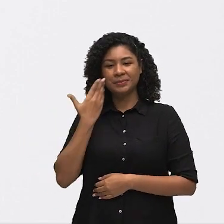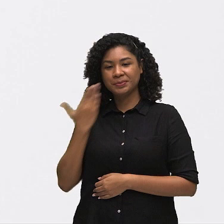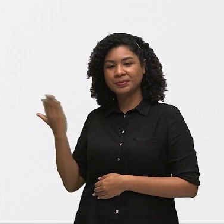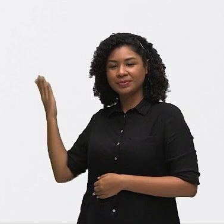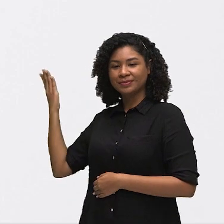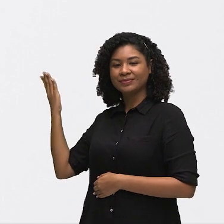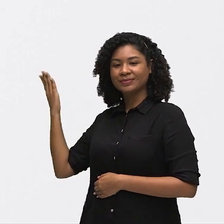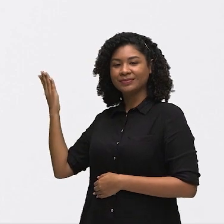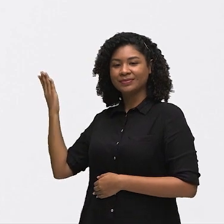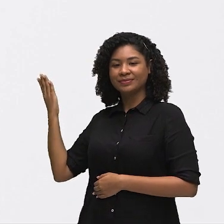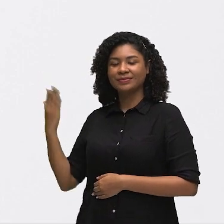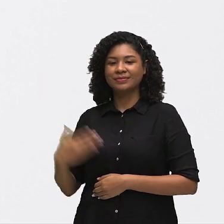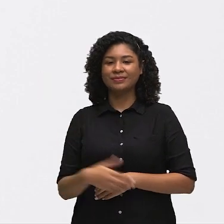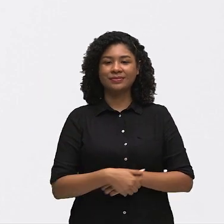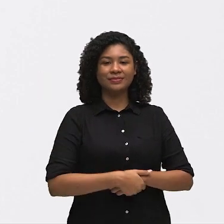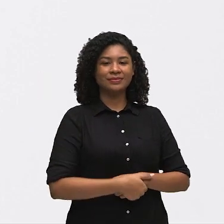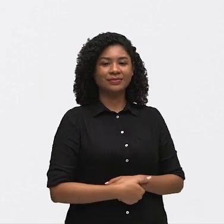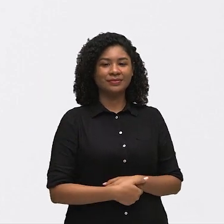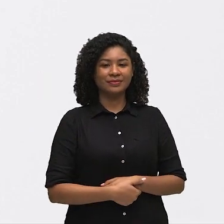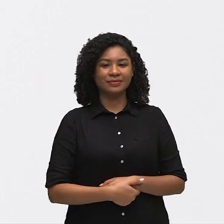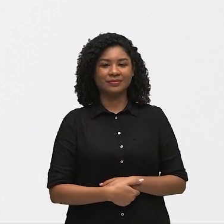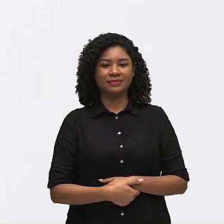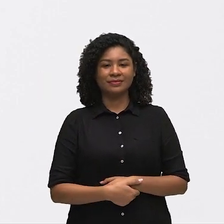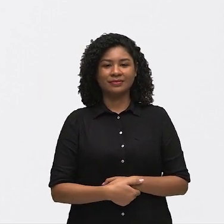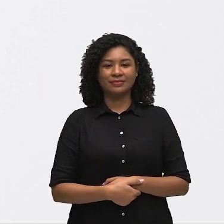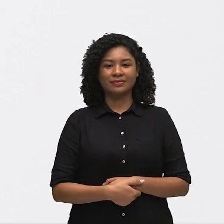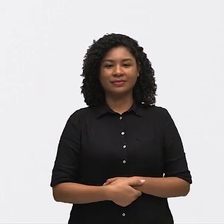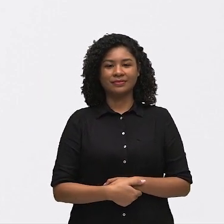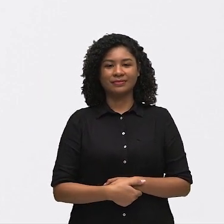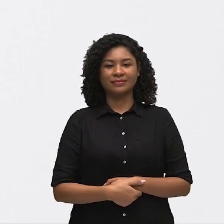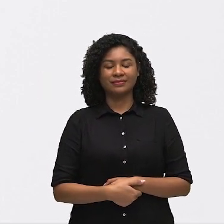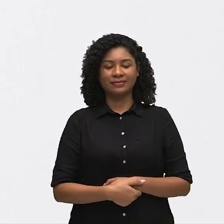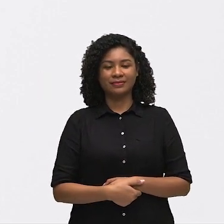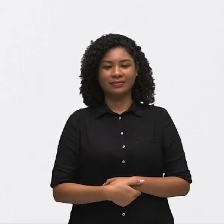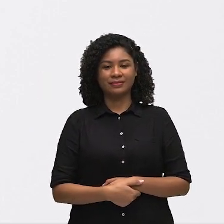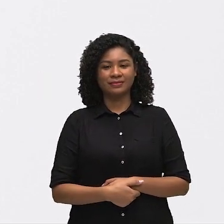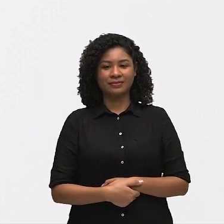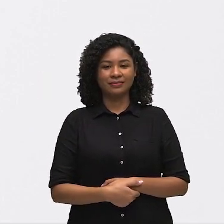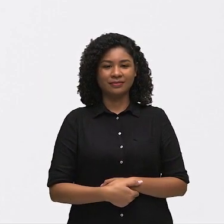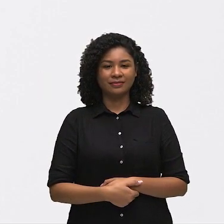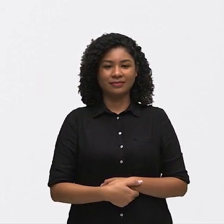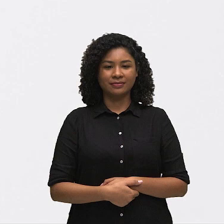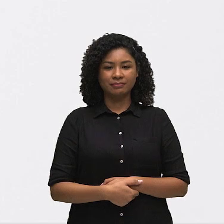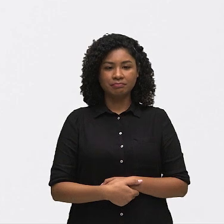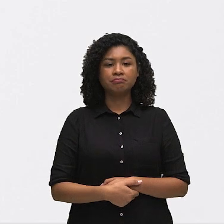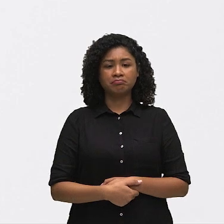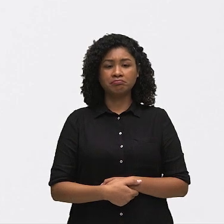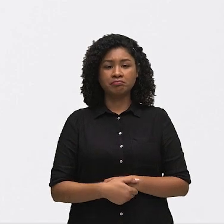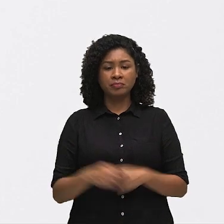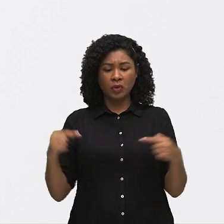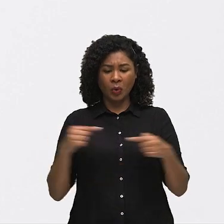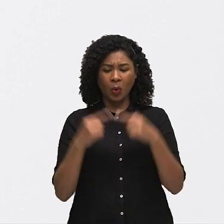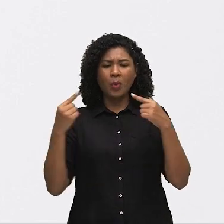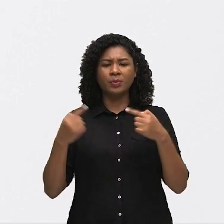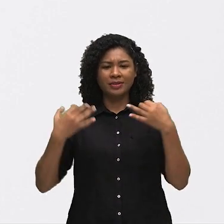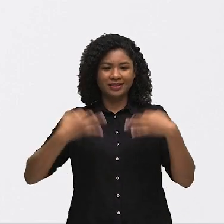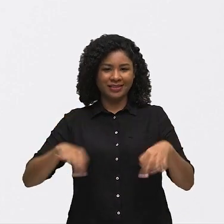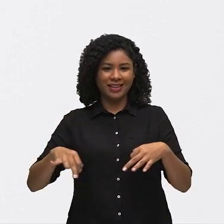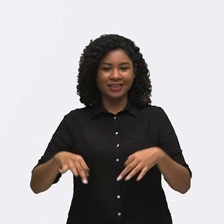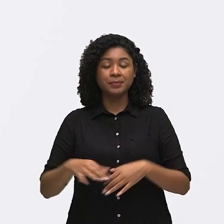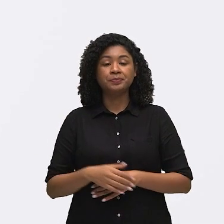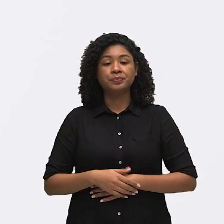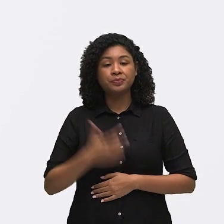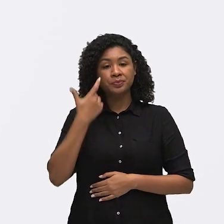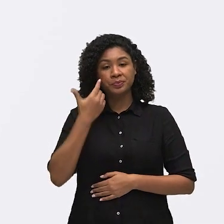negativo, presente do subjuntivo e imperativo afirmativo, que é exatamente o que diz o nosso